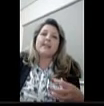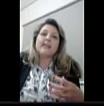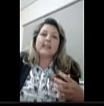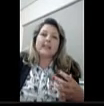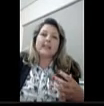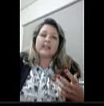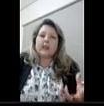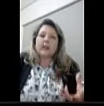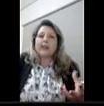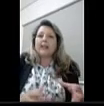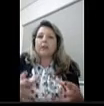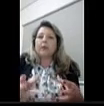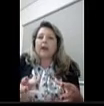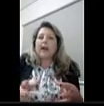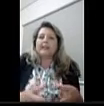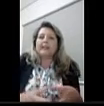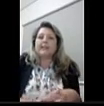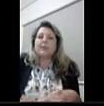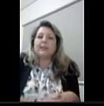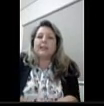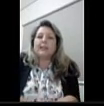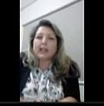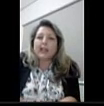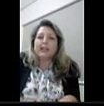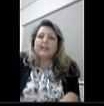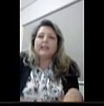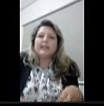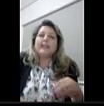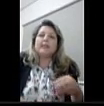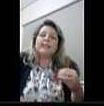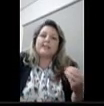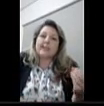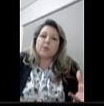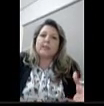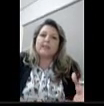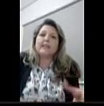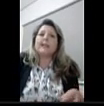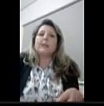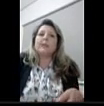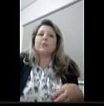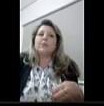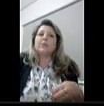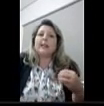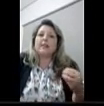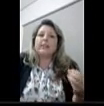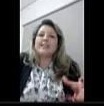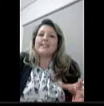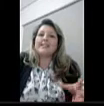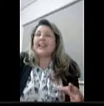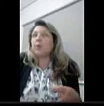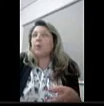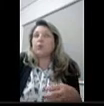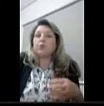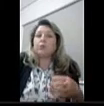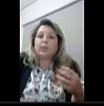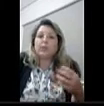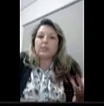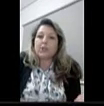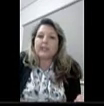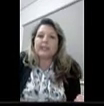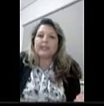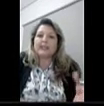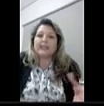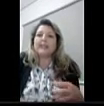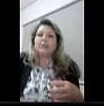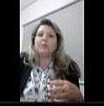e que, então, ela levou a tartaruguinha dela. Então, ela desenhou a tartaruga, ela fez, ela contou toda a